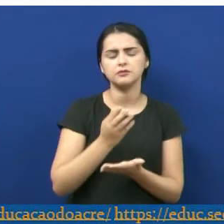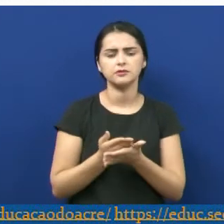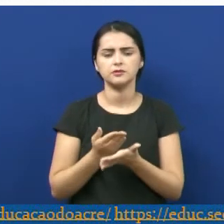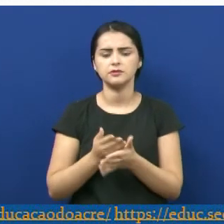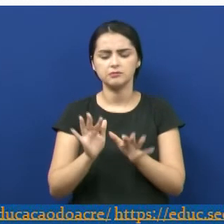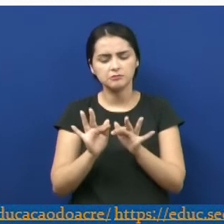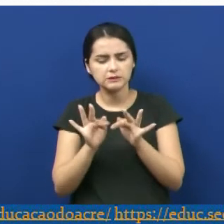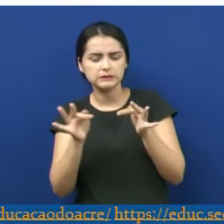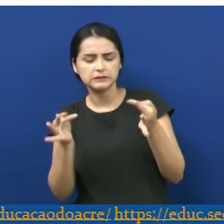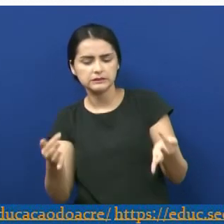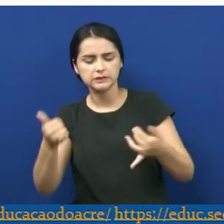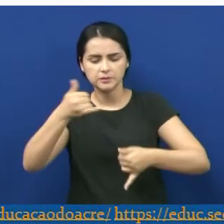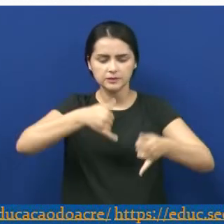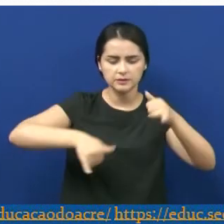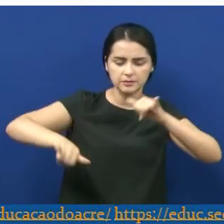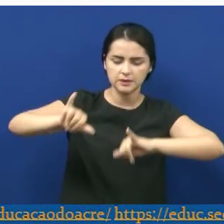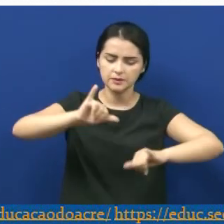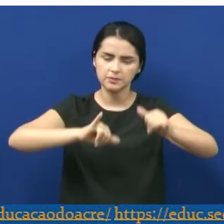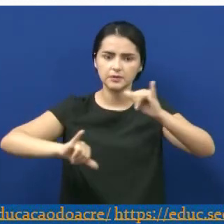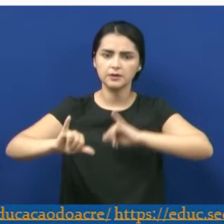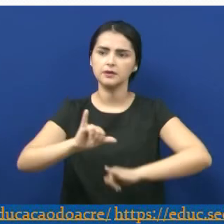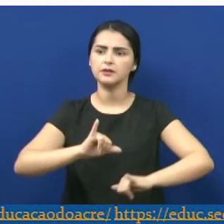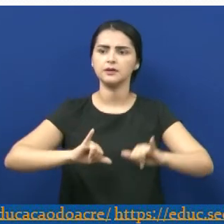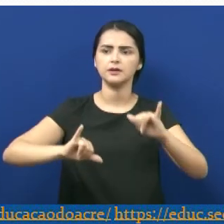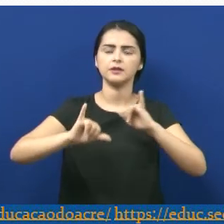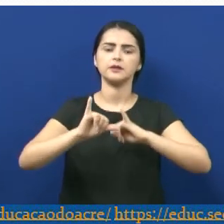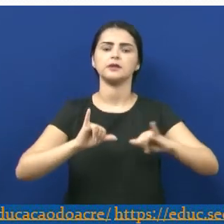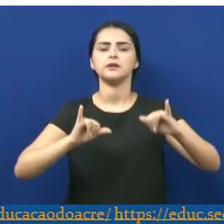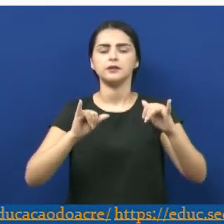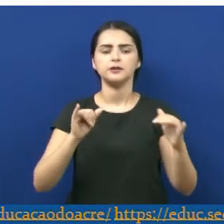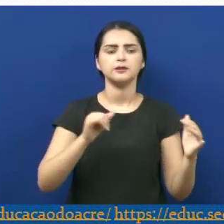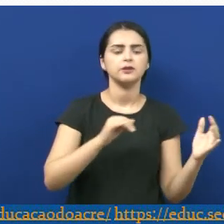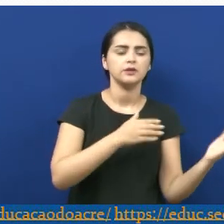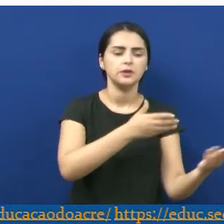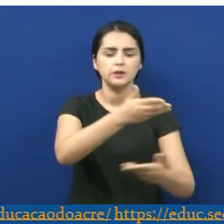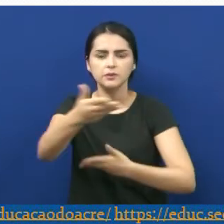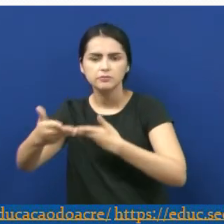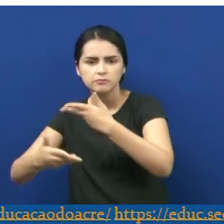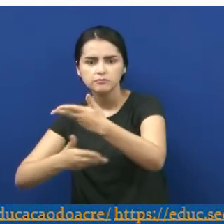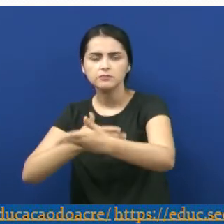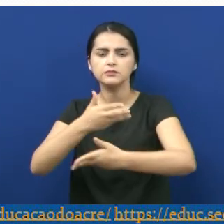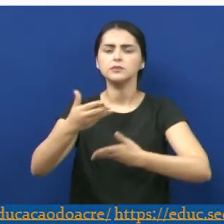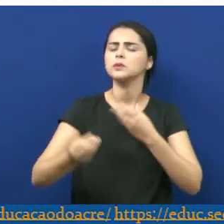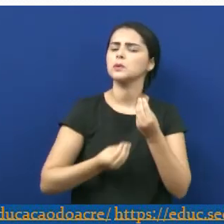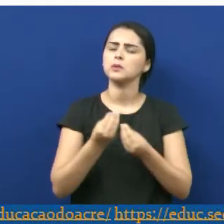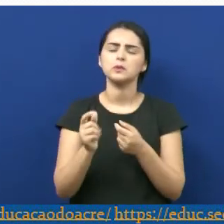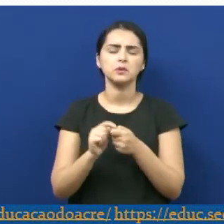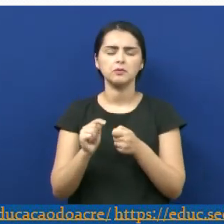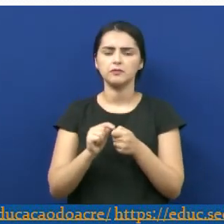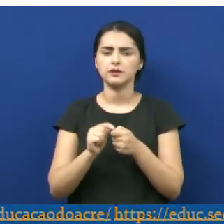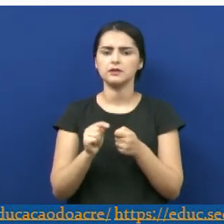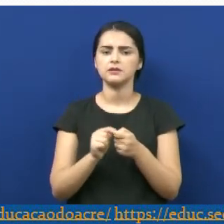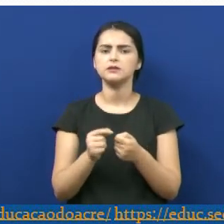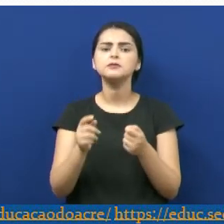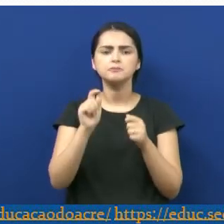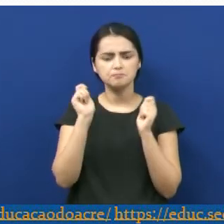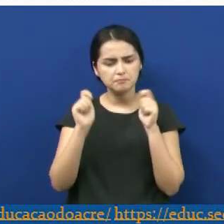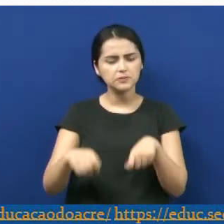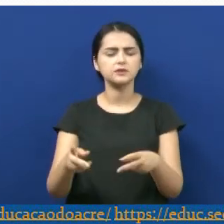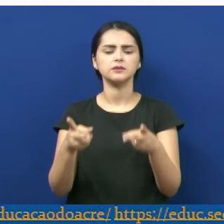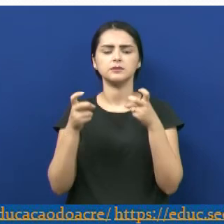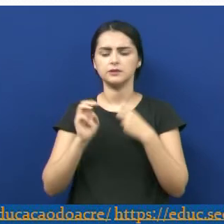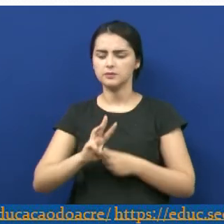simples, soluções, interações entre solutos e solventes, como fazer uma solução. Então você pode observar então nesse link